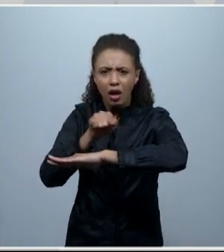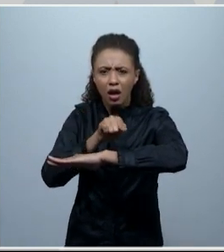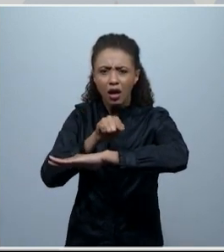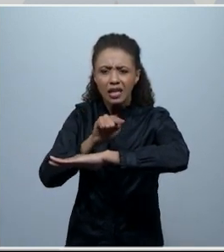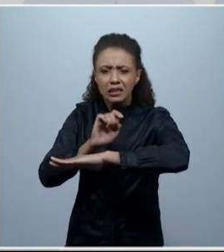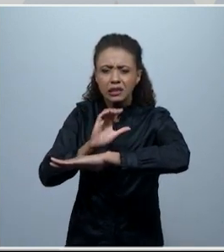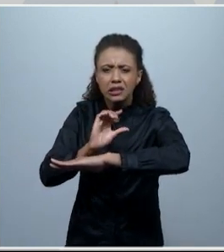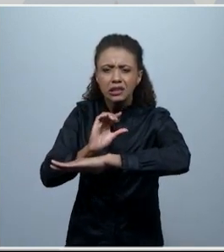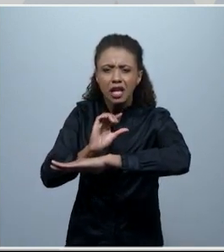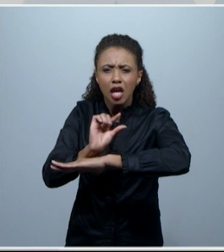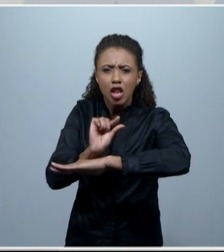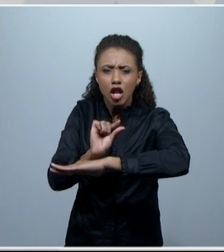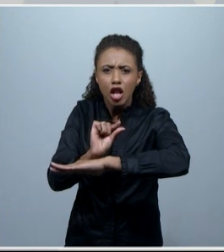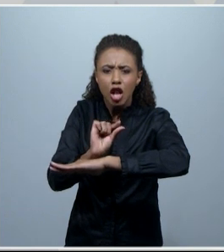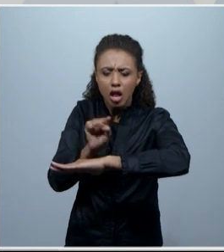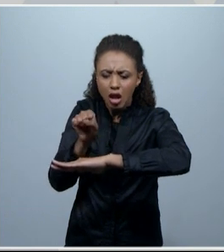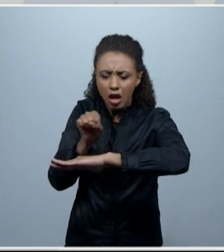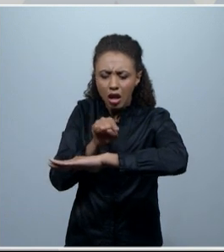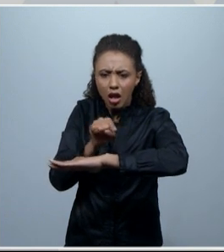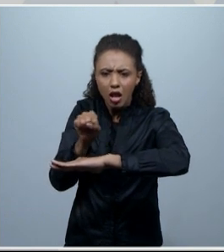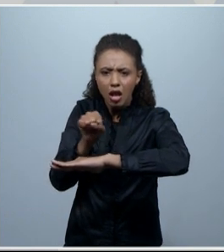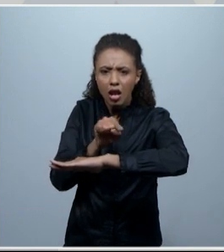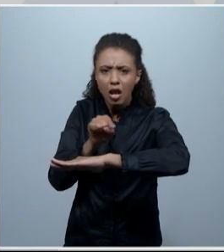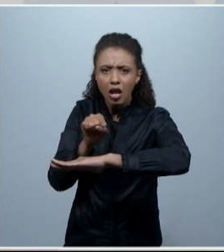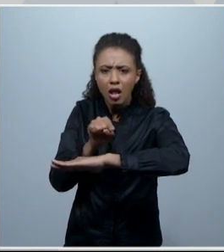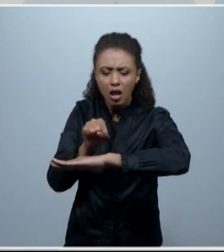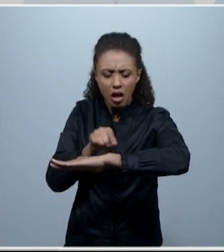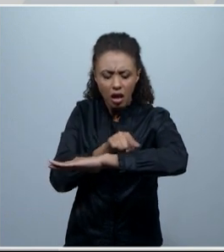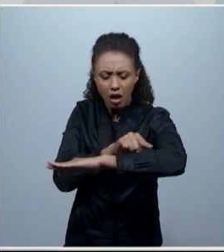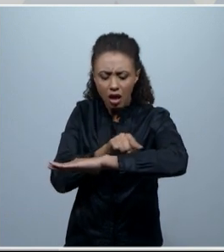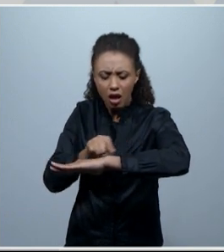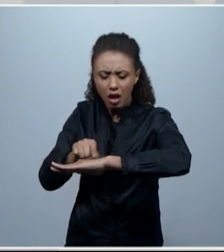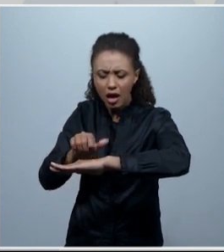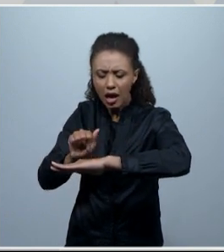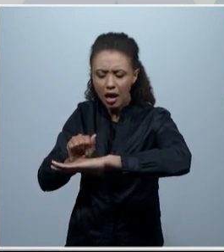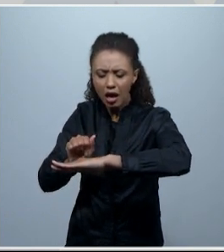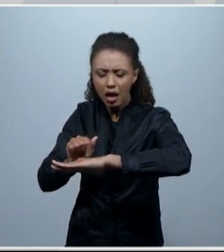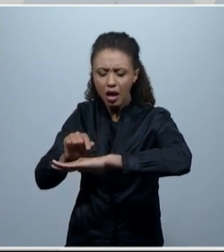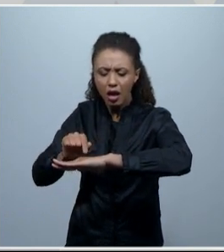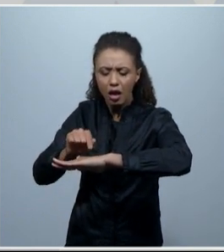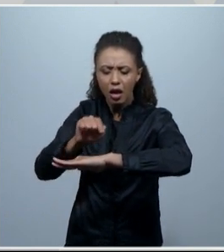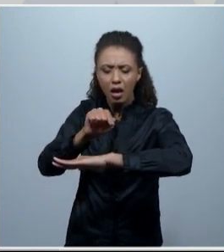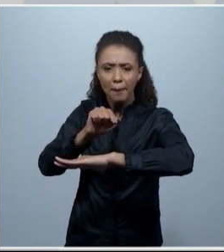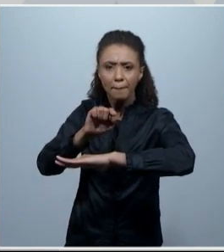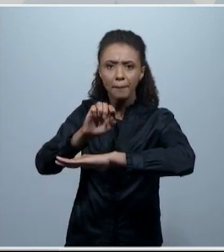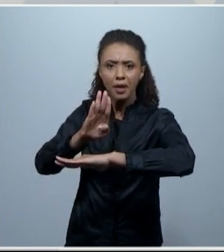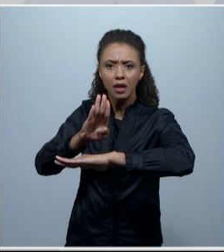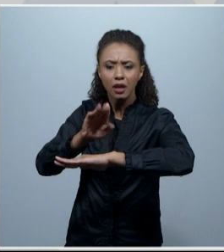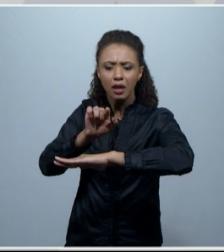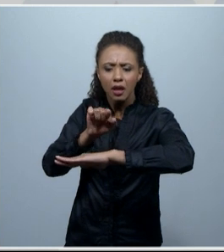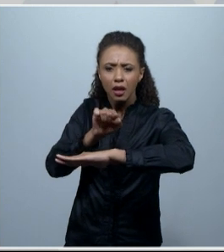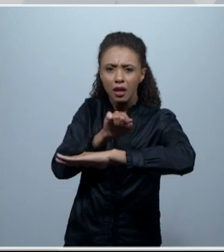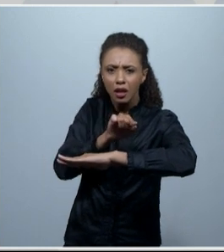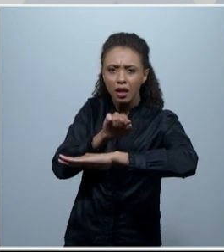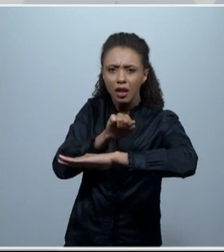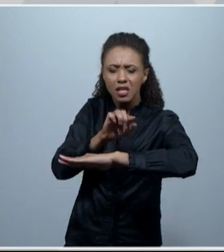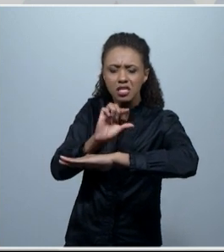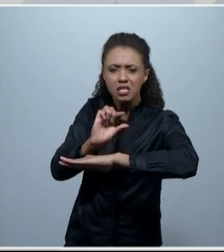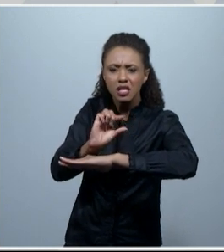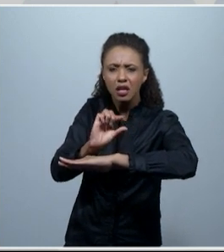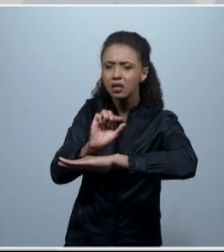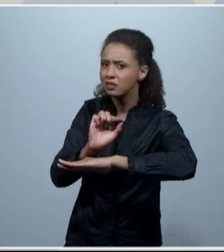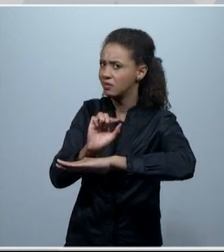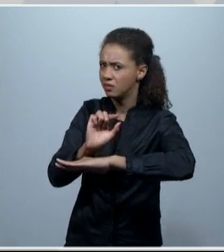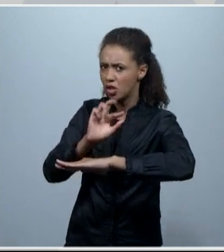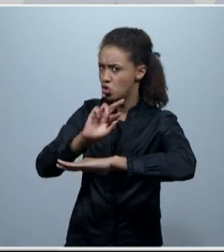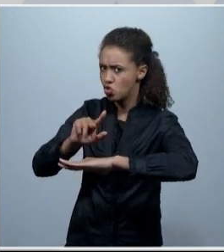pouco menores e bem pequenininho e x3 cumprimentos não formam um triângulo a desigualdade triangular é aquela condição que te